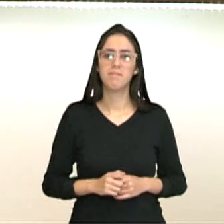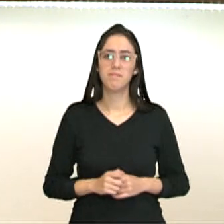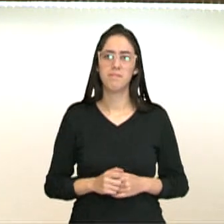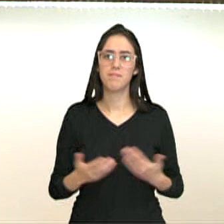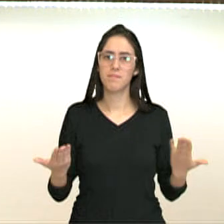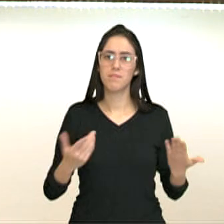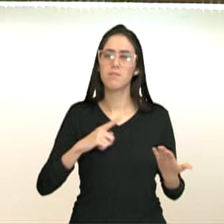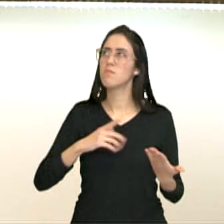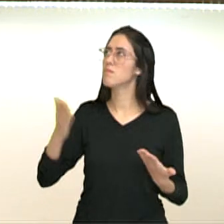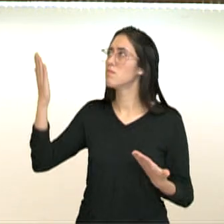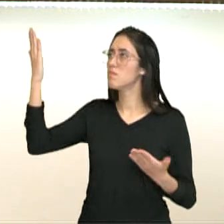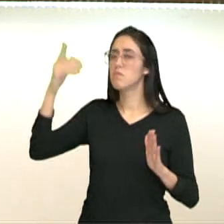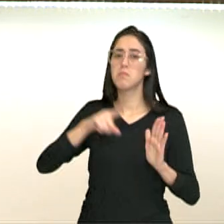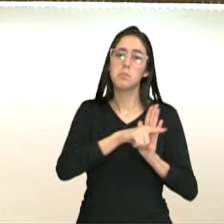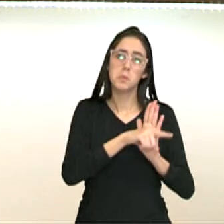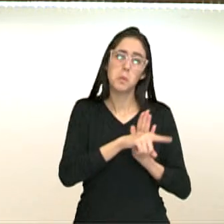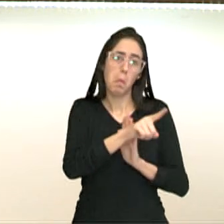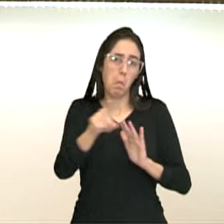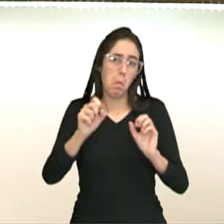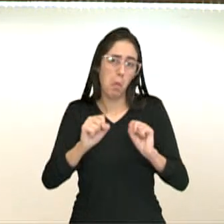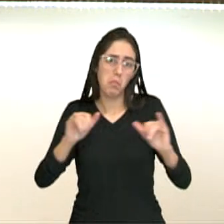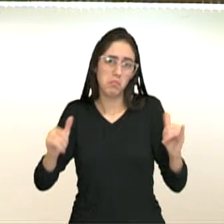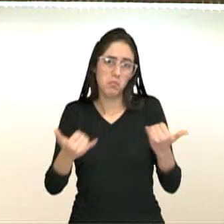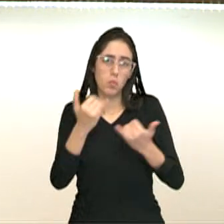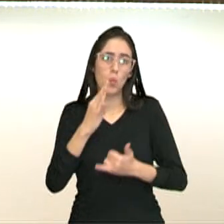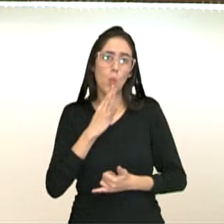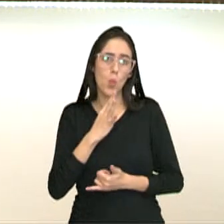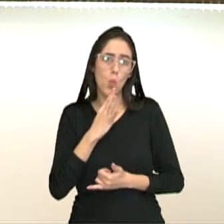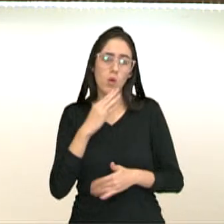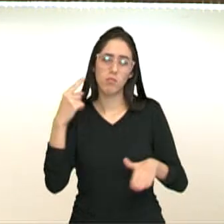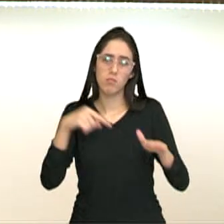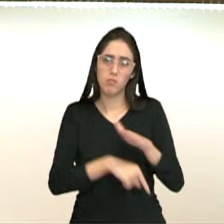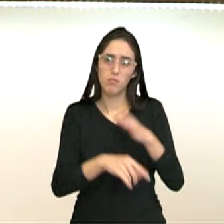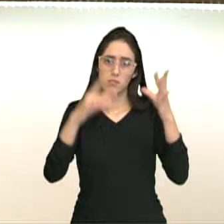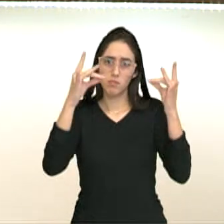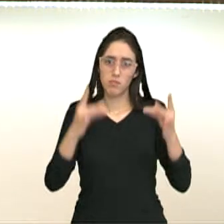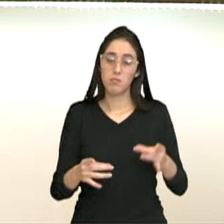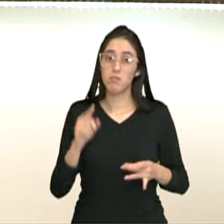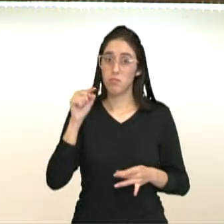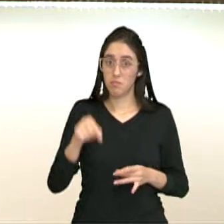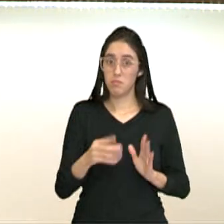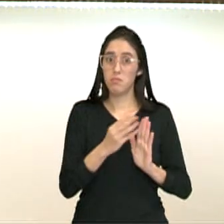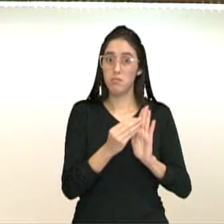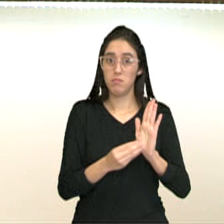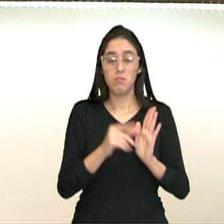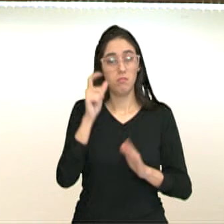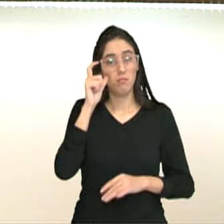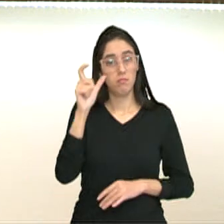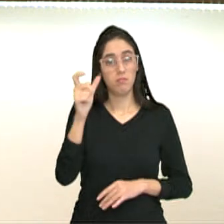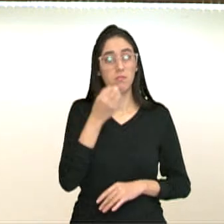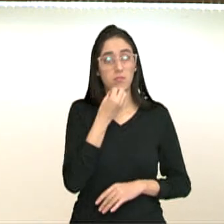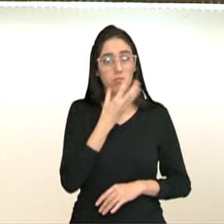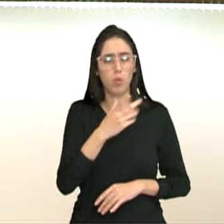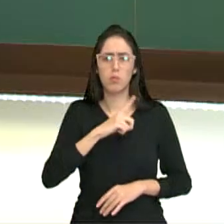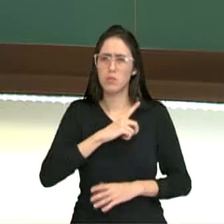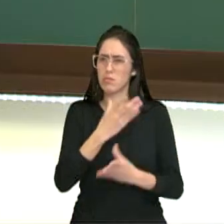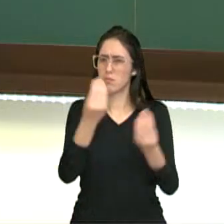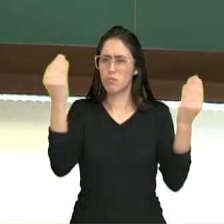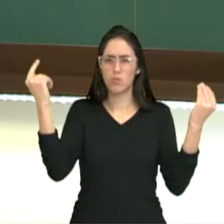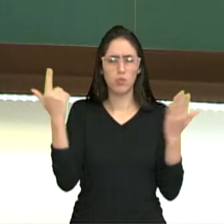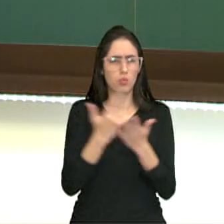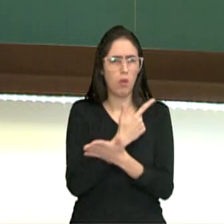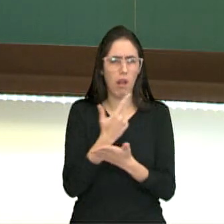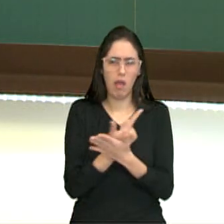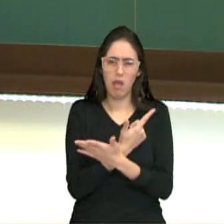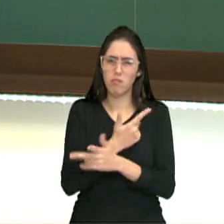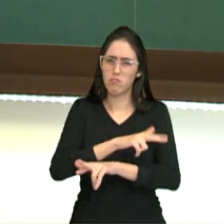Aqui nós temos algumas referências para quem quiser se aprofundar, esse é um conteúdo muito interessante e tem muitas obras na